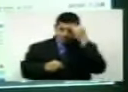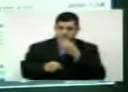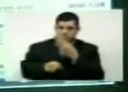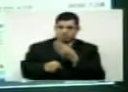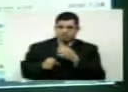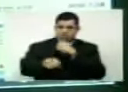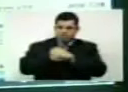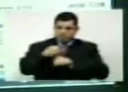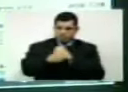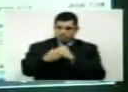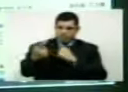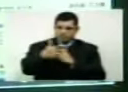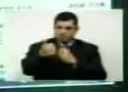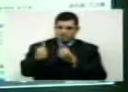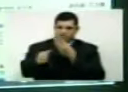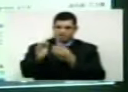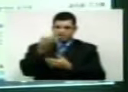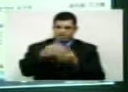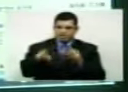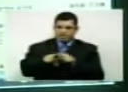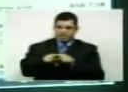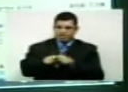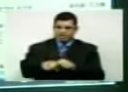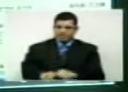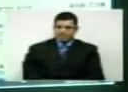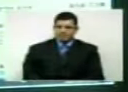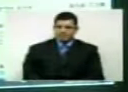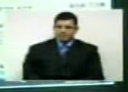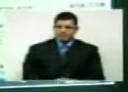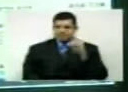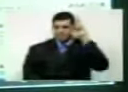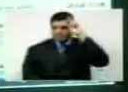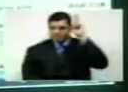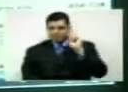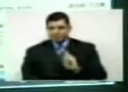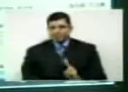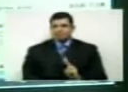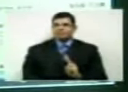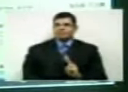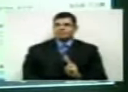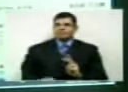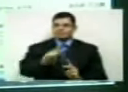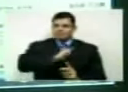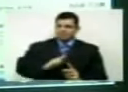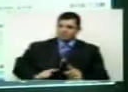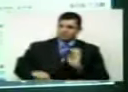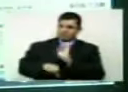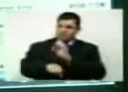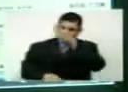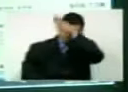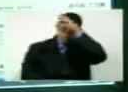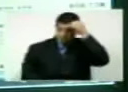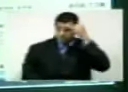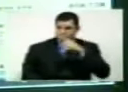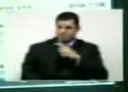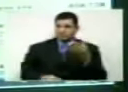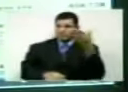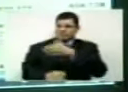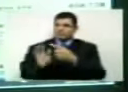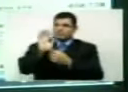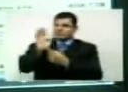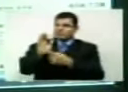Em 2011, pela primeira vez na história do governo do estado do Amazonas, desde que